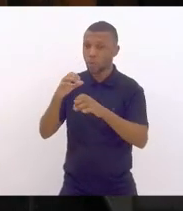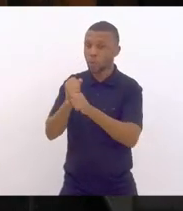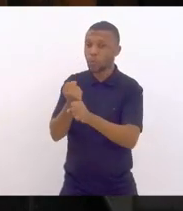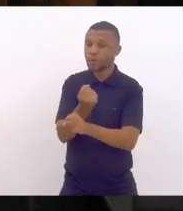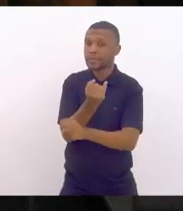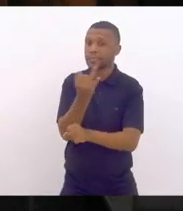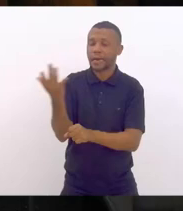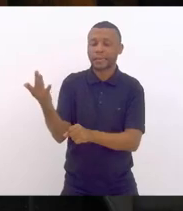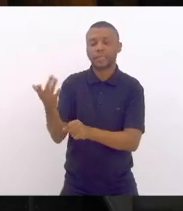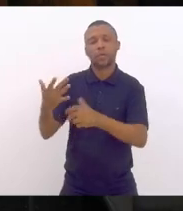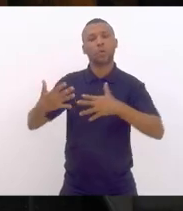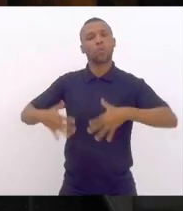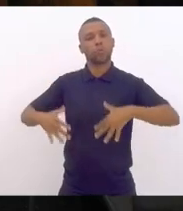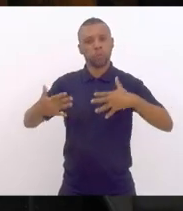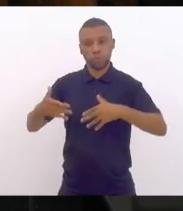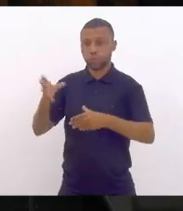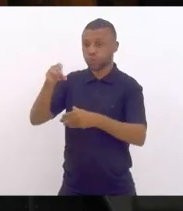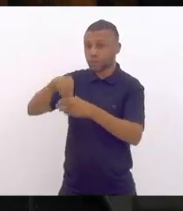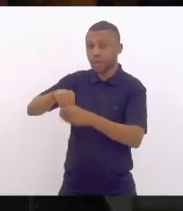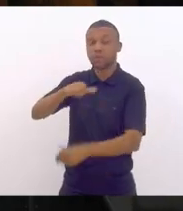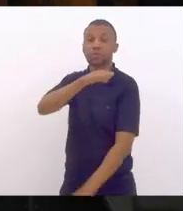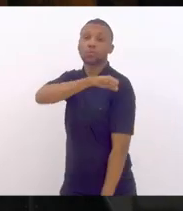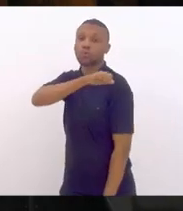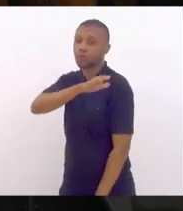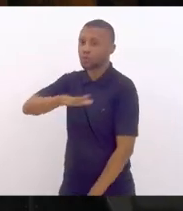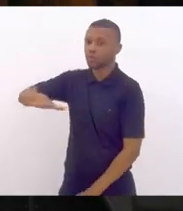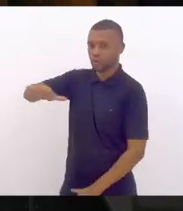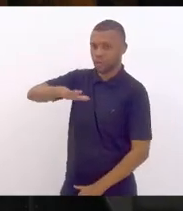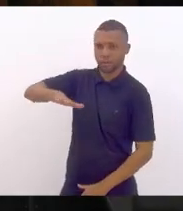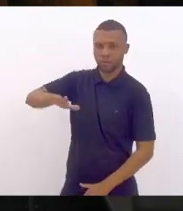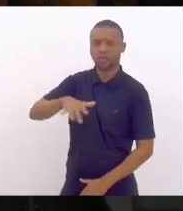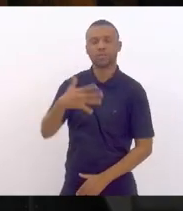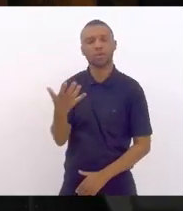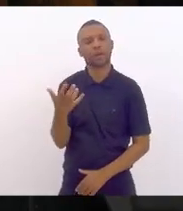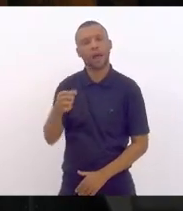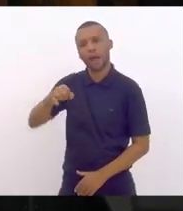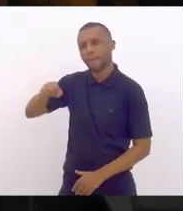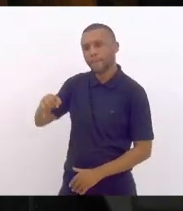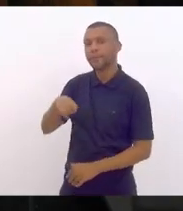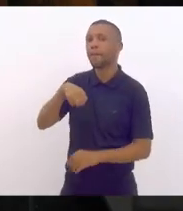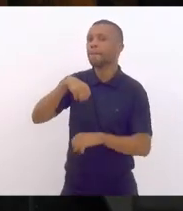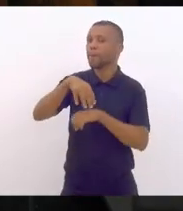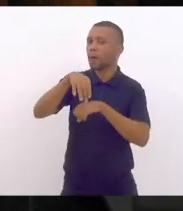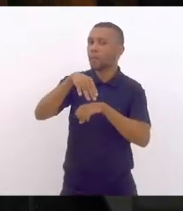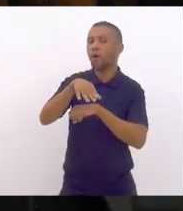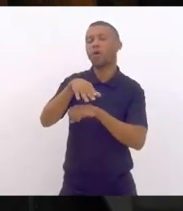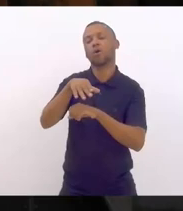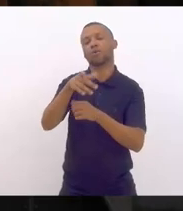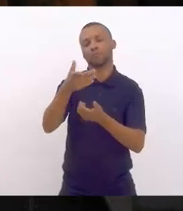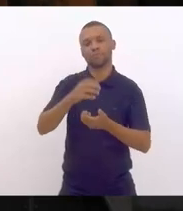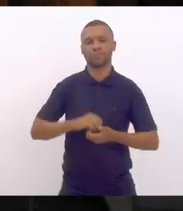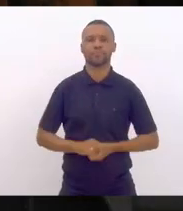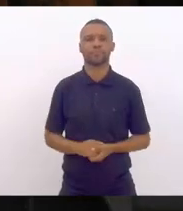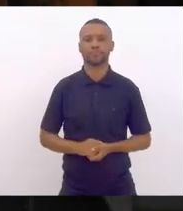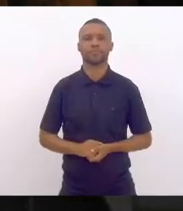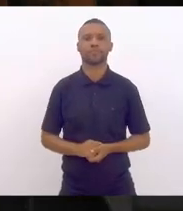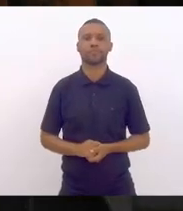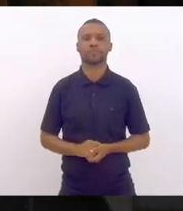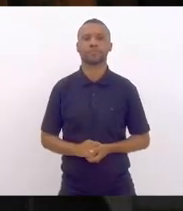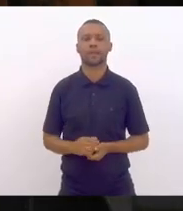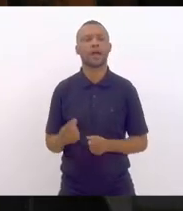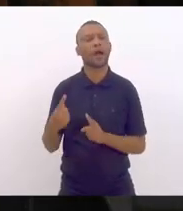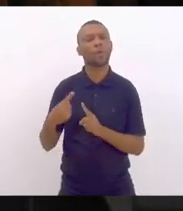no nosso estado Então queria fazer esse registro porque